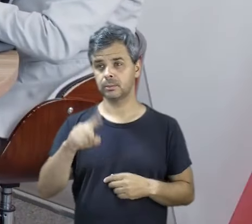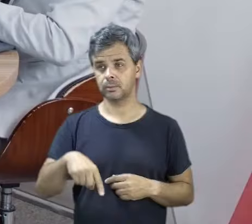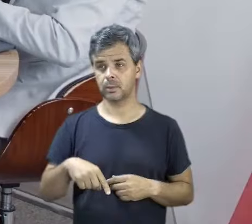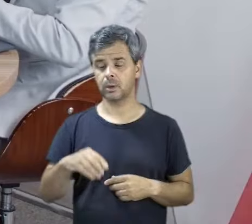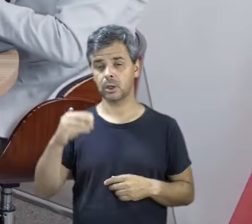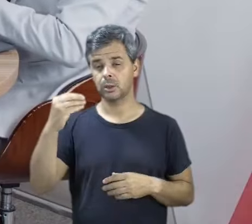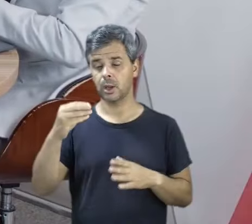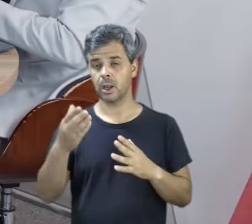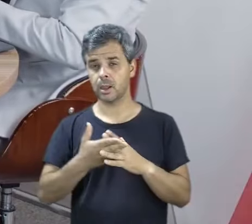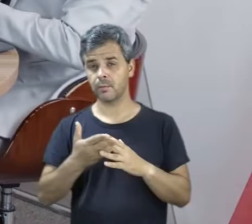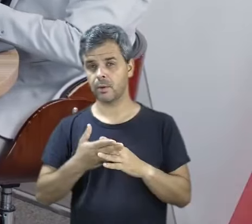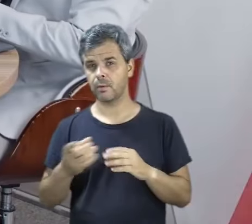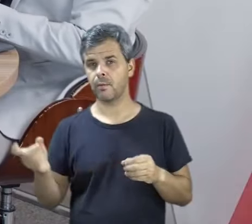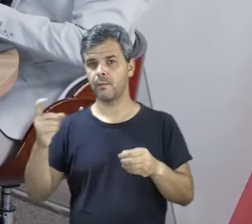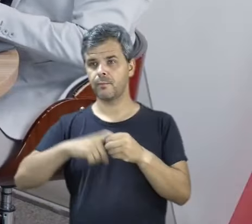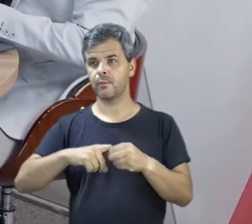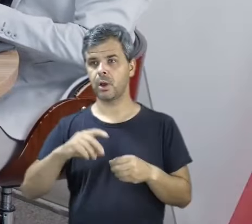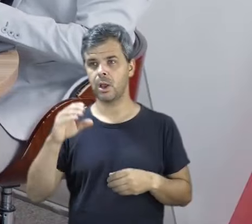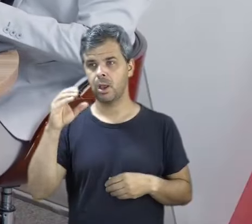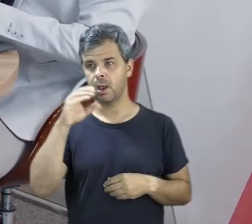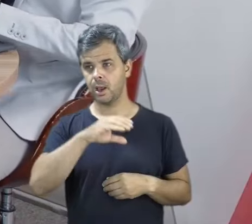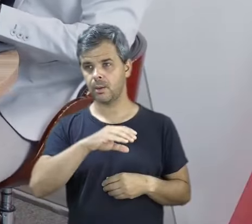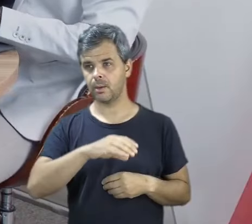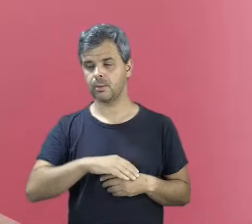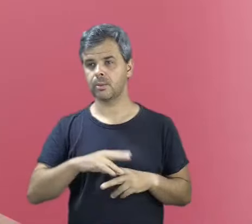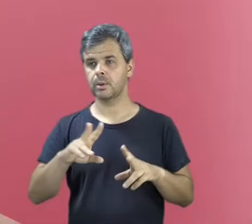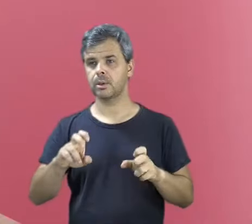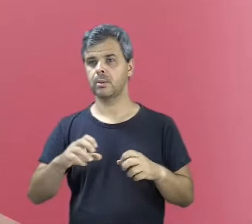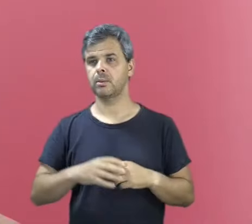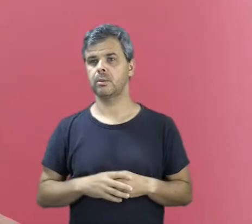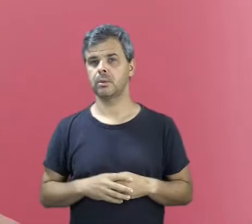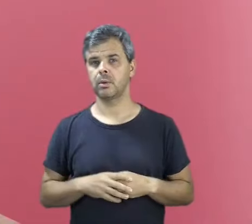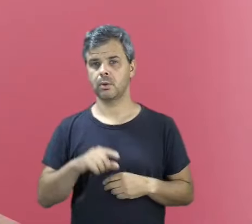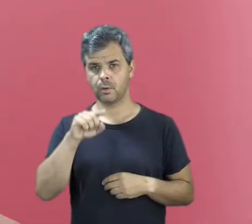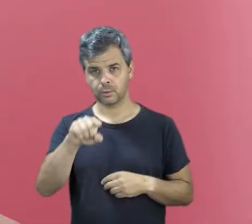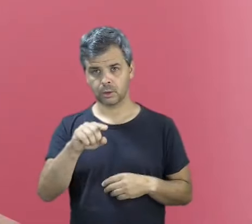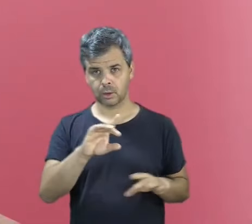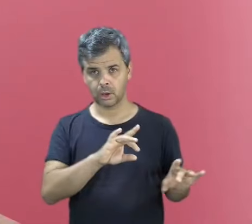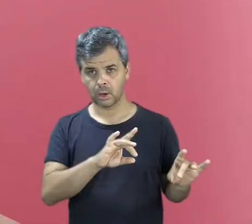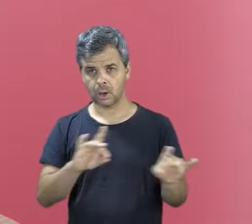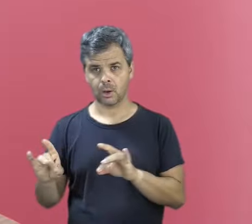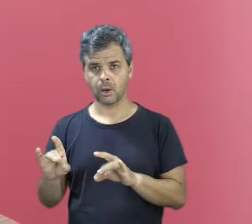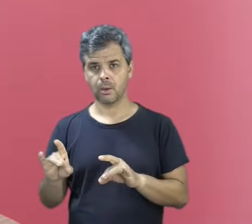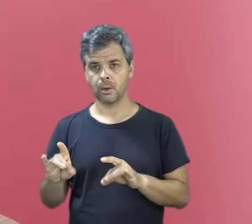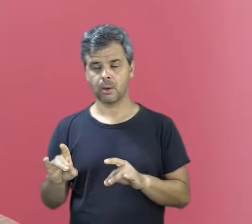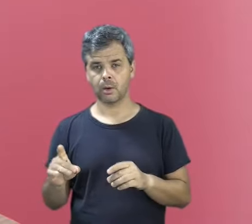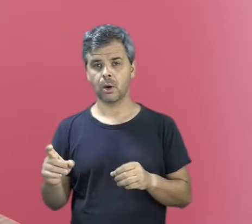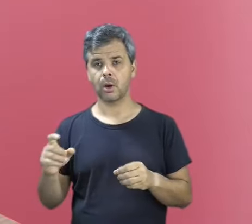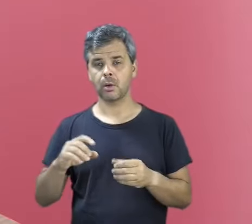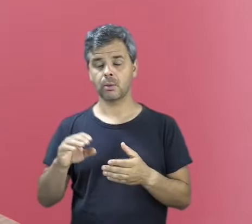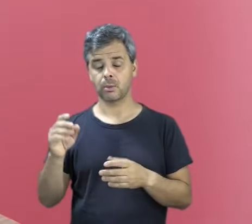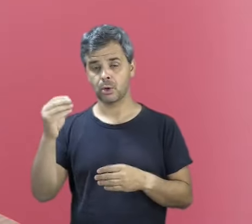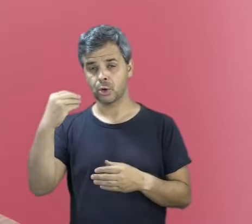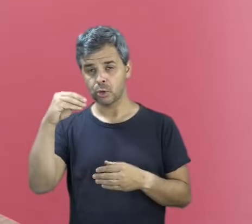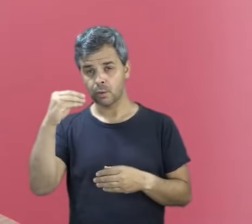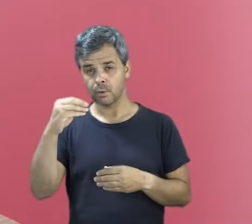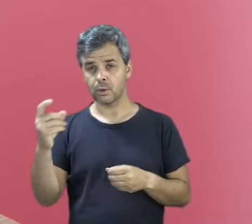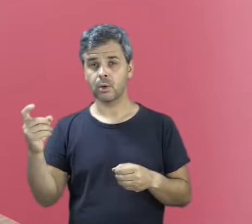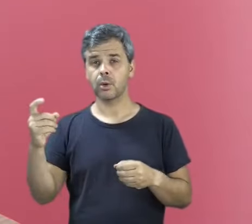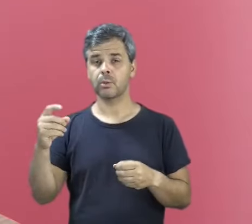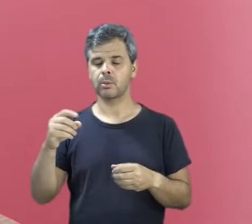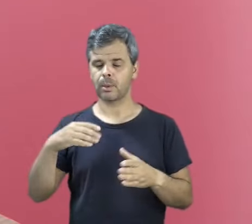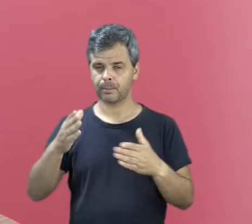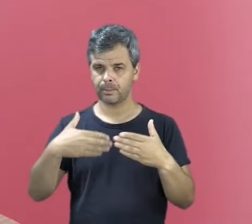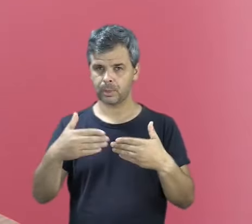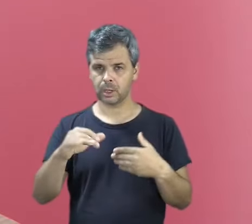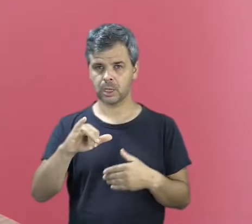um intervalo rapidinho, né? Daqui a pouquinho a gente continua falando sobre esse assunto. Então você que está com a gente, daqui a pouco, depois do intervalo, continue